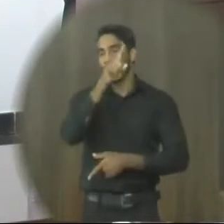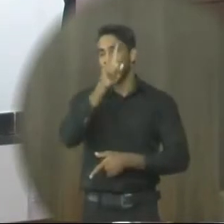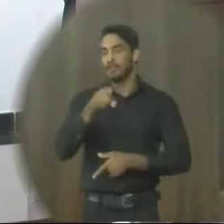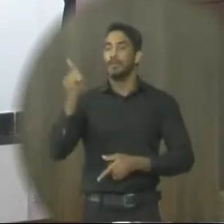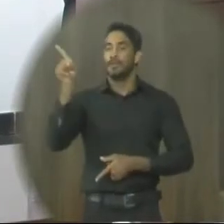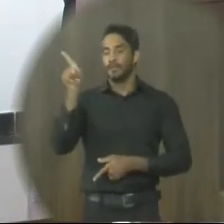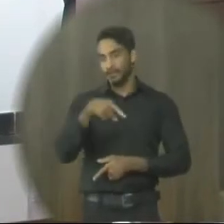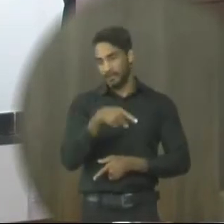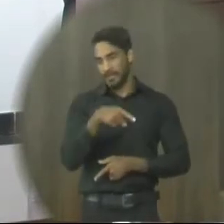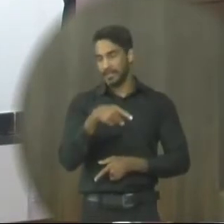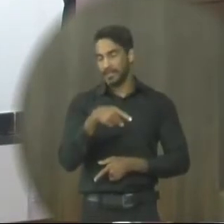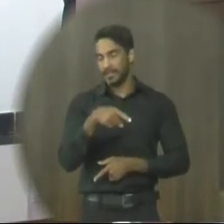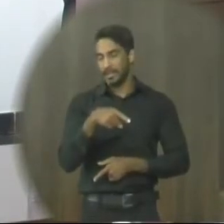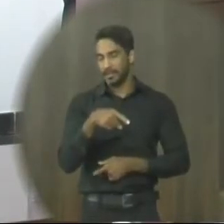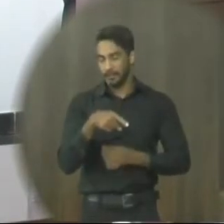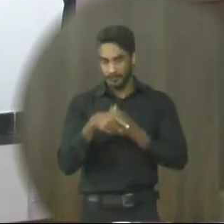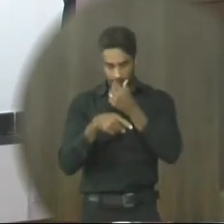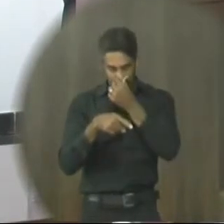essas